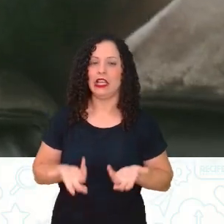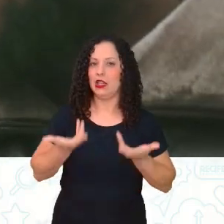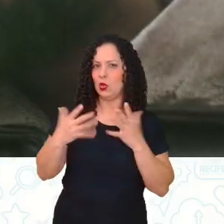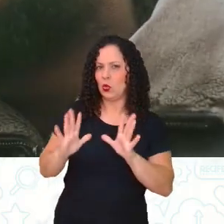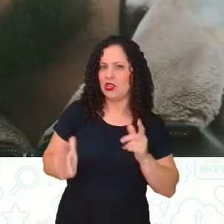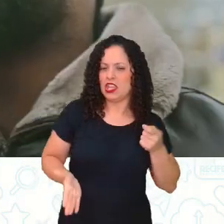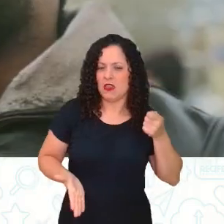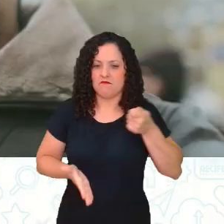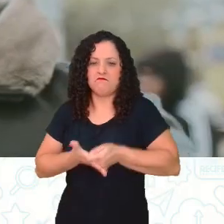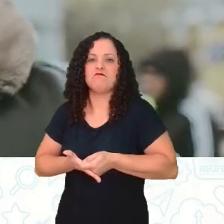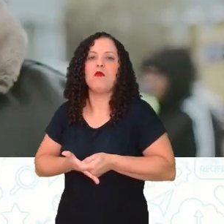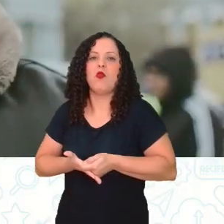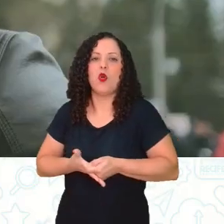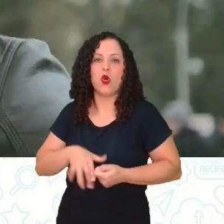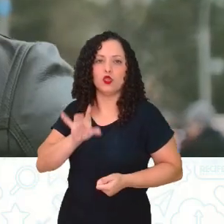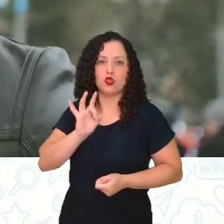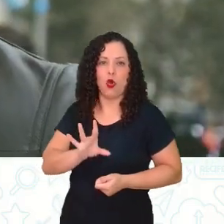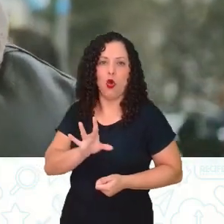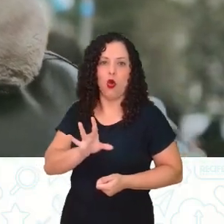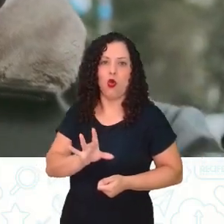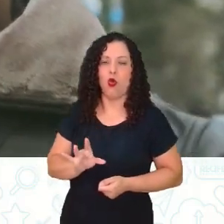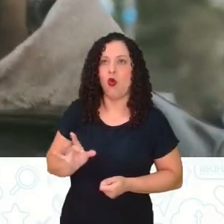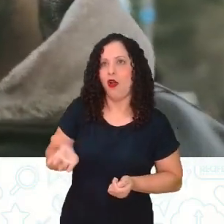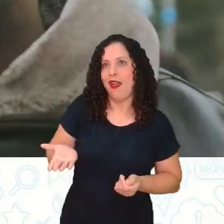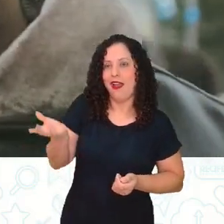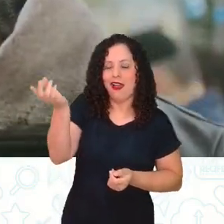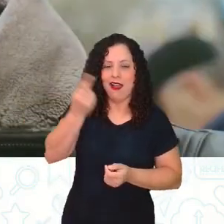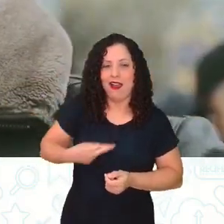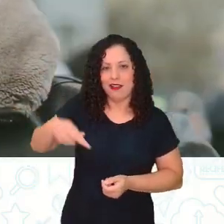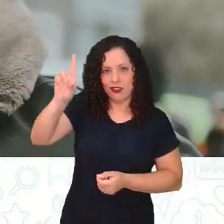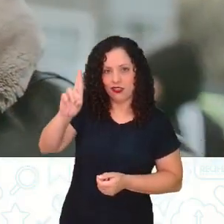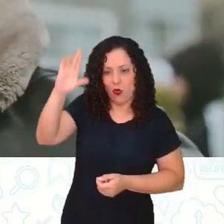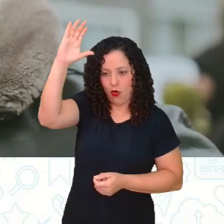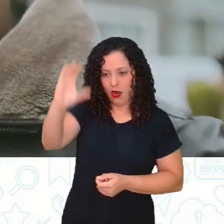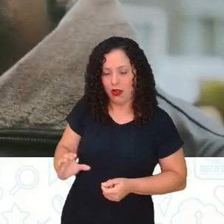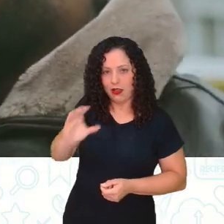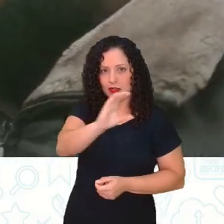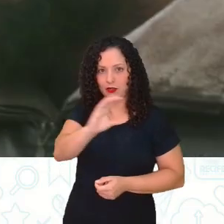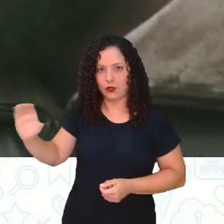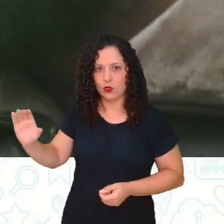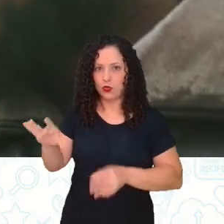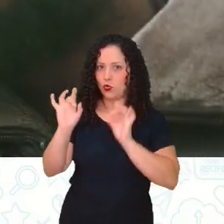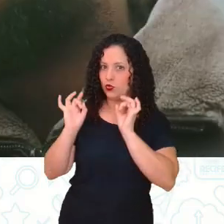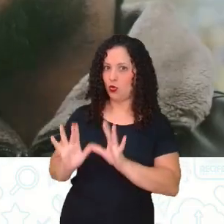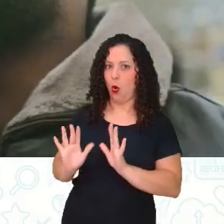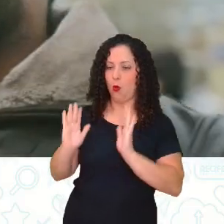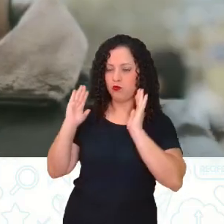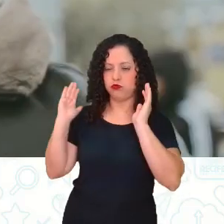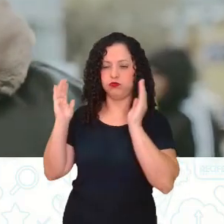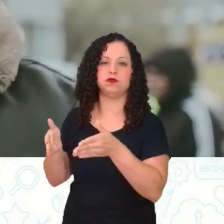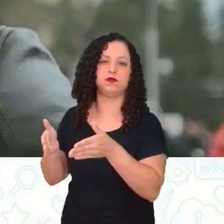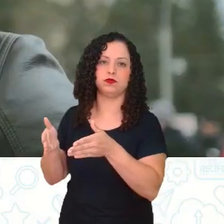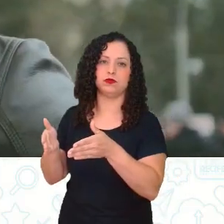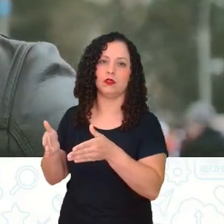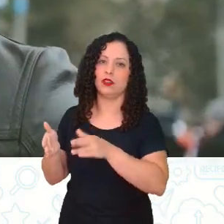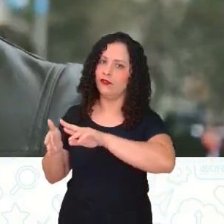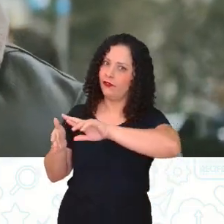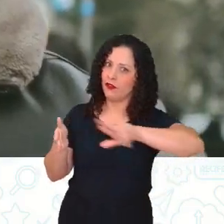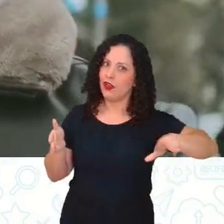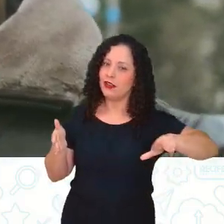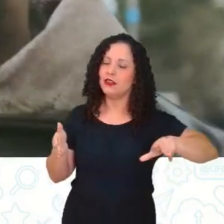imposição apenas dessa unidade religiosa que se existia, né, do catolicismo. E teve